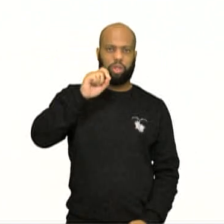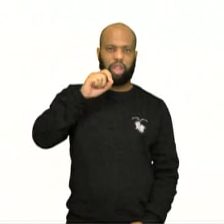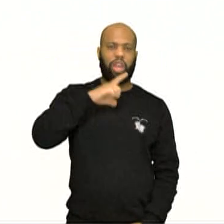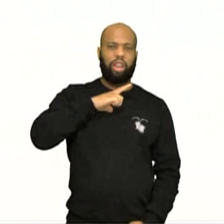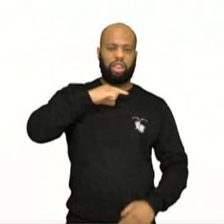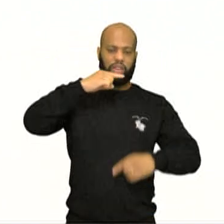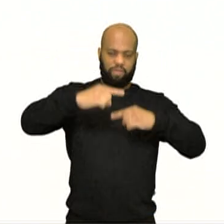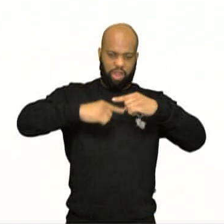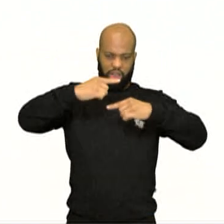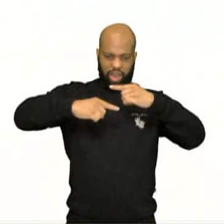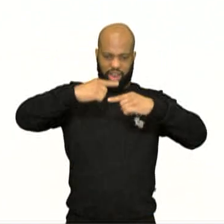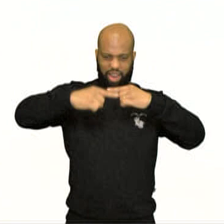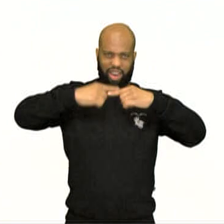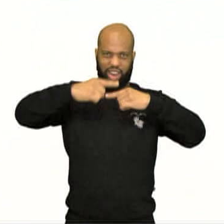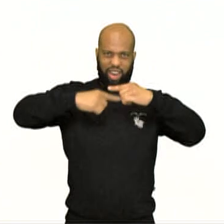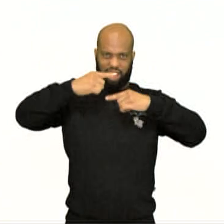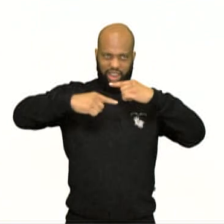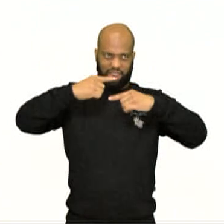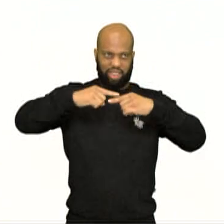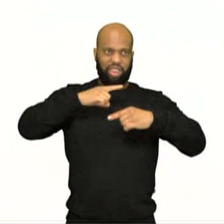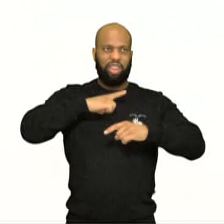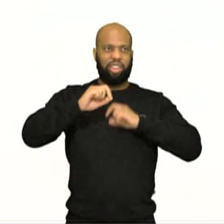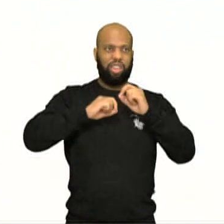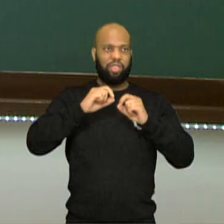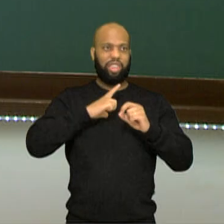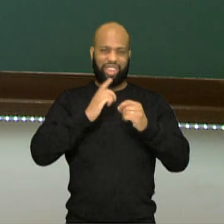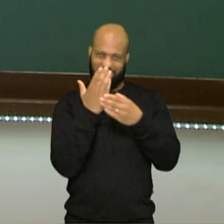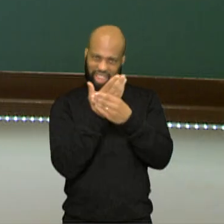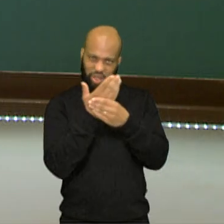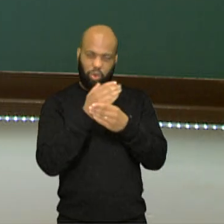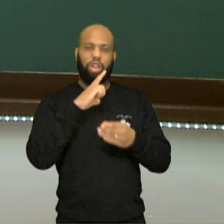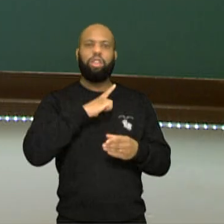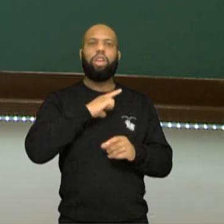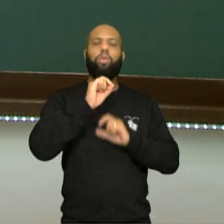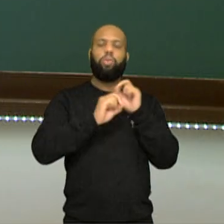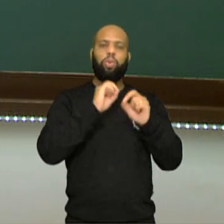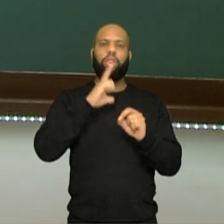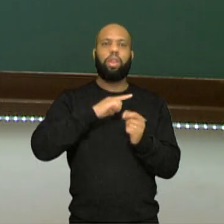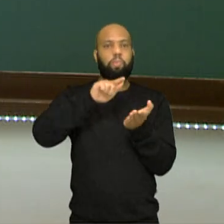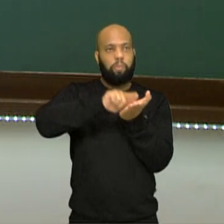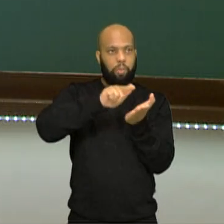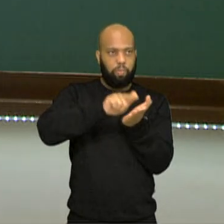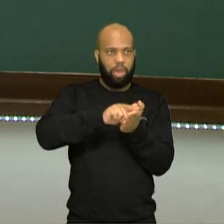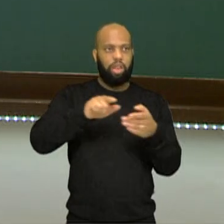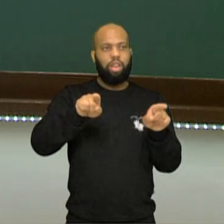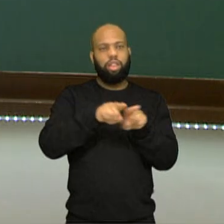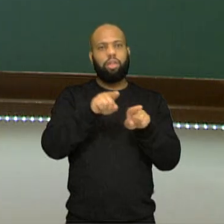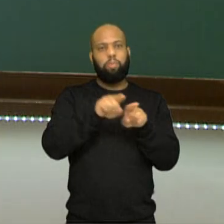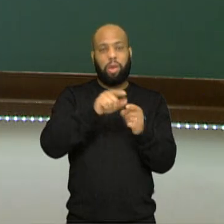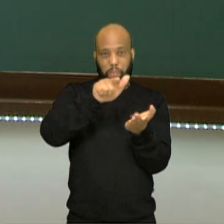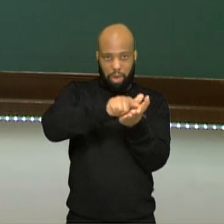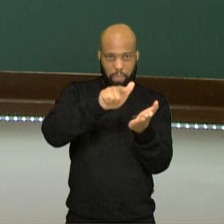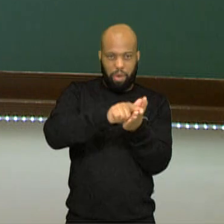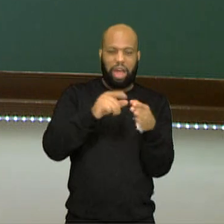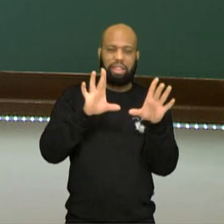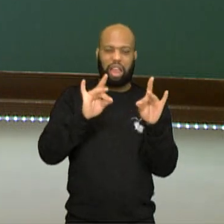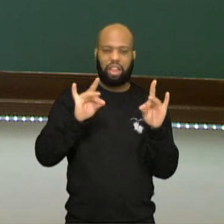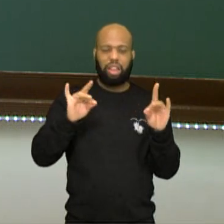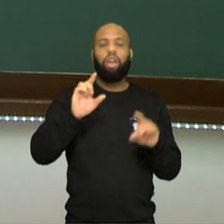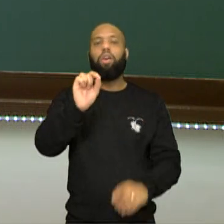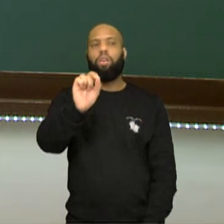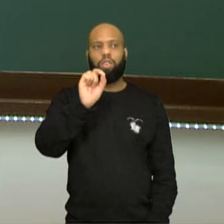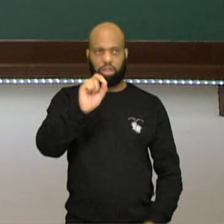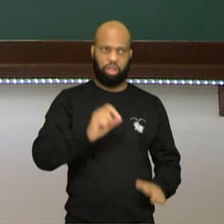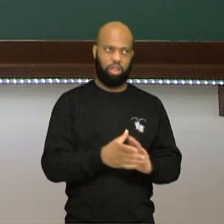tem que papel, um meio condutor, papel molhado normalmente com